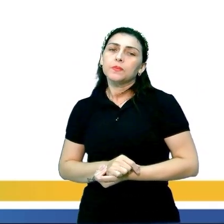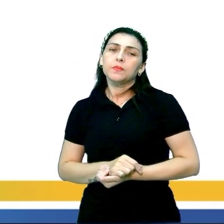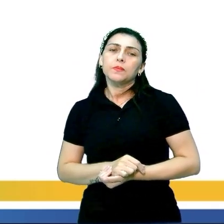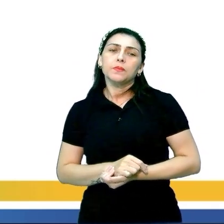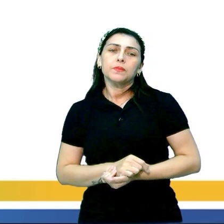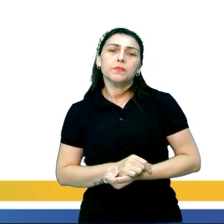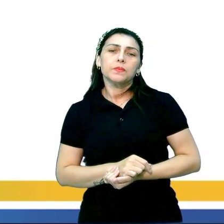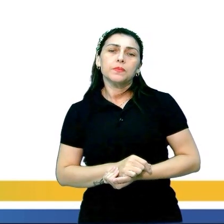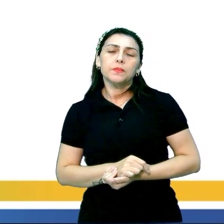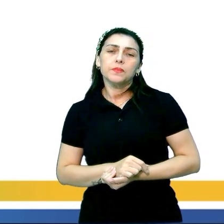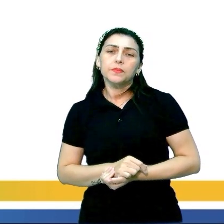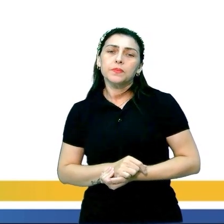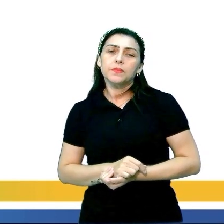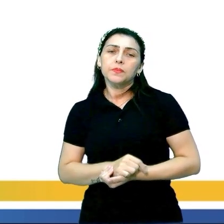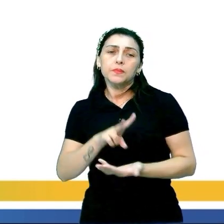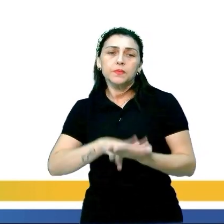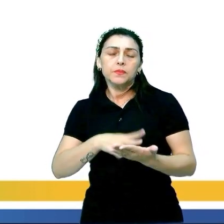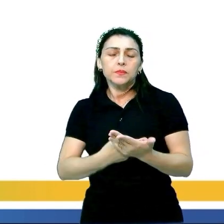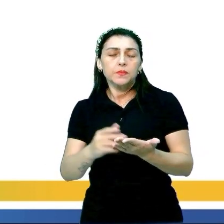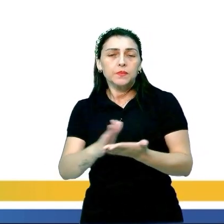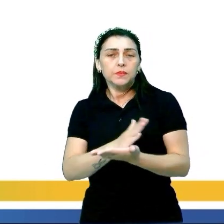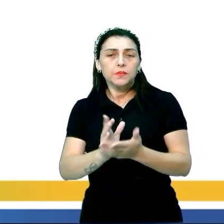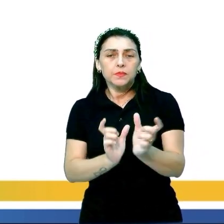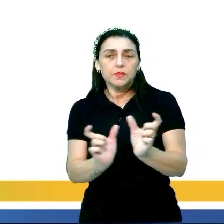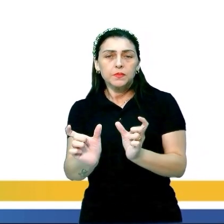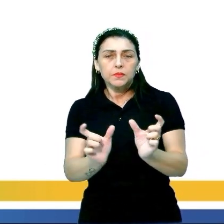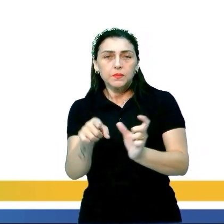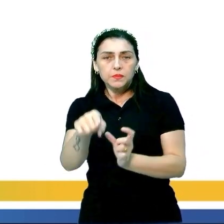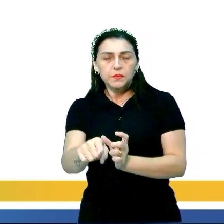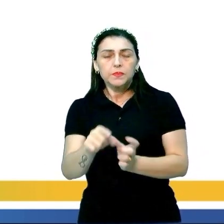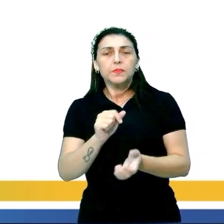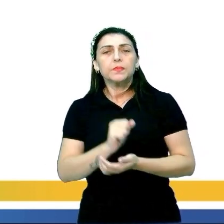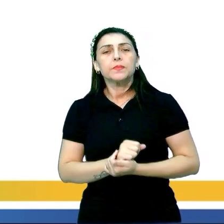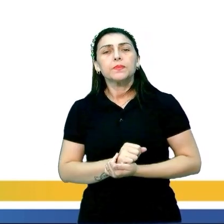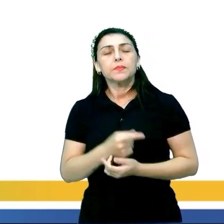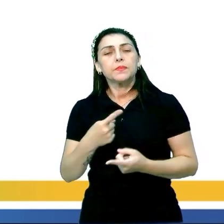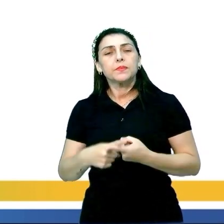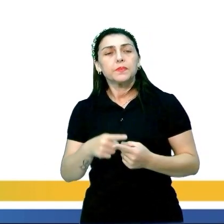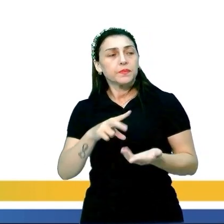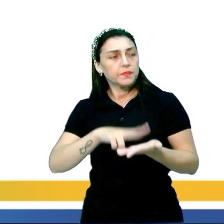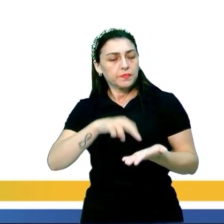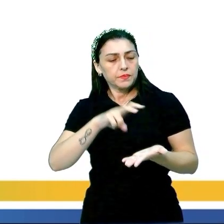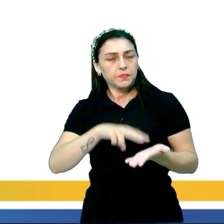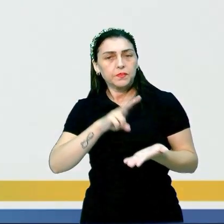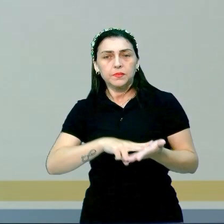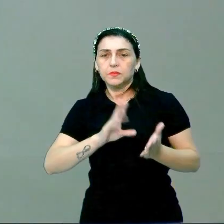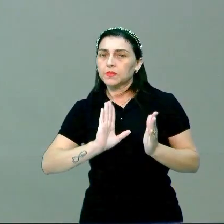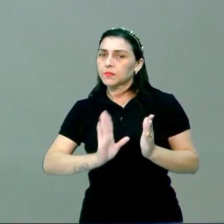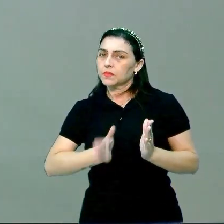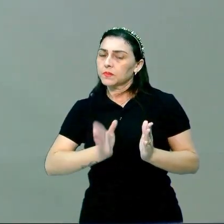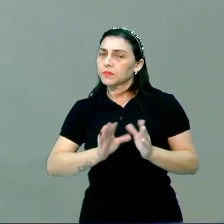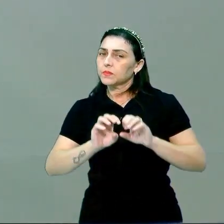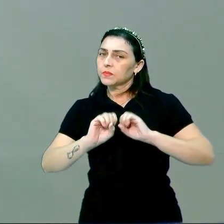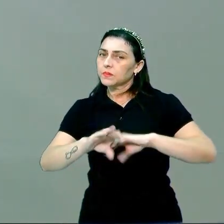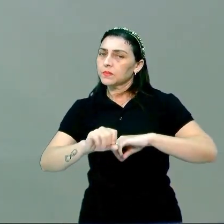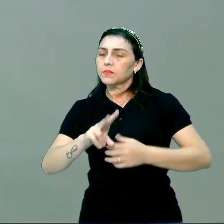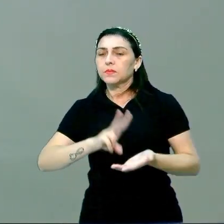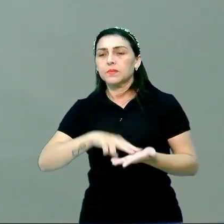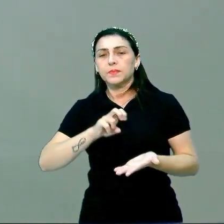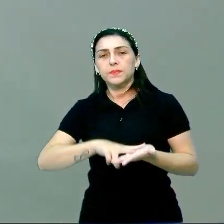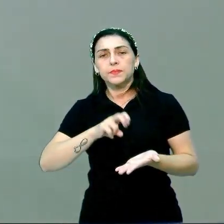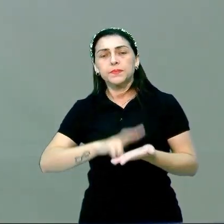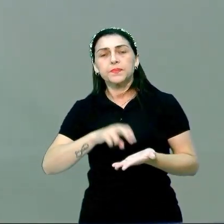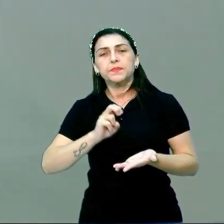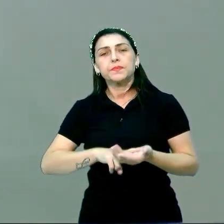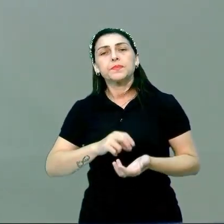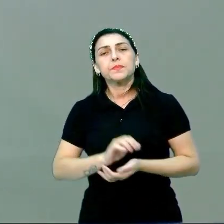Aqui, né? Vamos traduzindo aqui algumas palavras, galerinha, para você, porque o vocabulário é assim. A gente já trabalhou o vocabulário aqui,